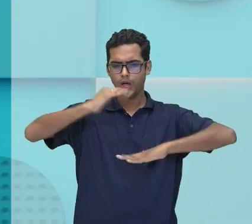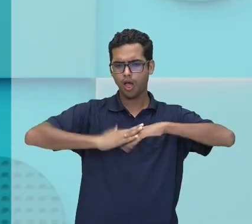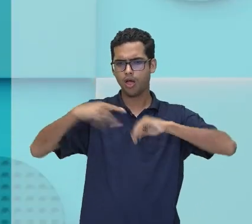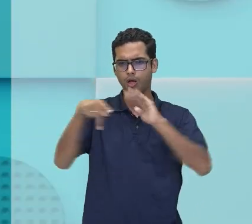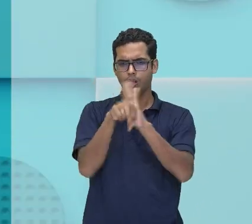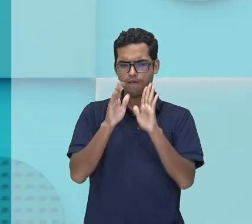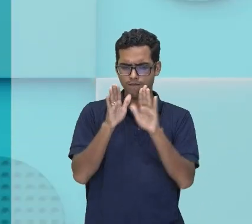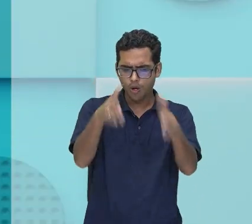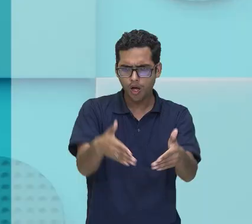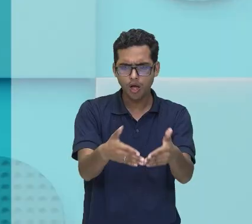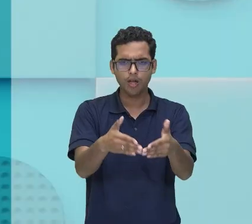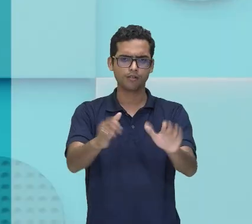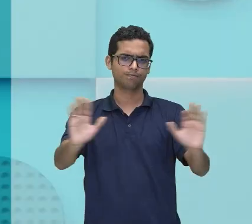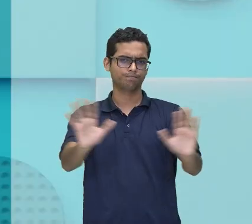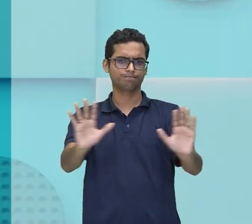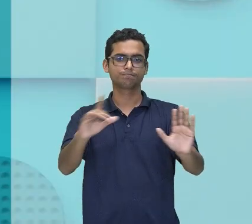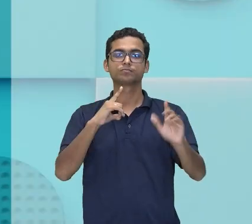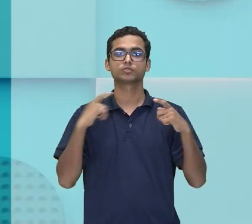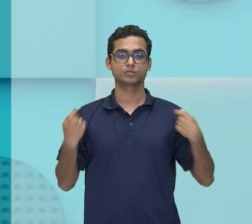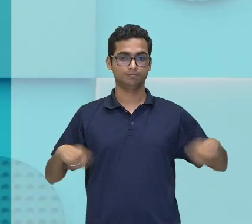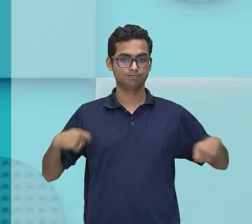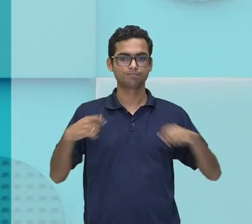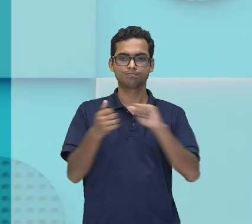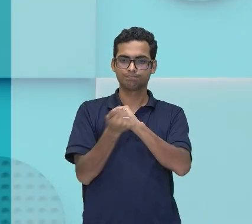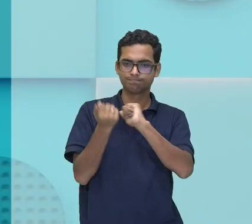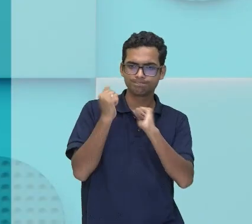fazendo essa adequação para conseguir